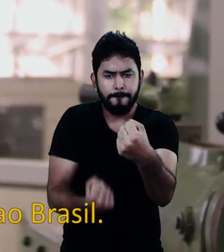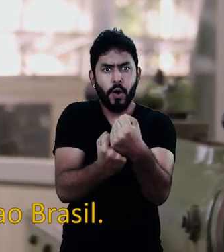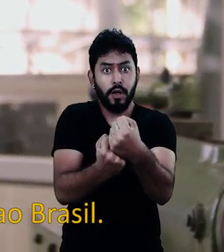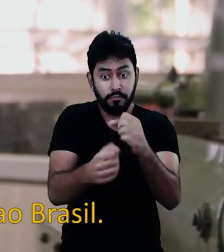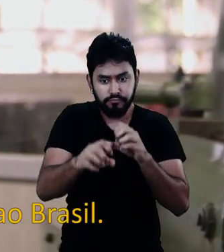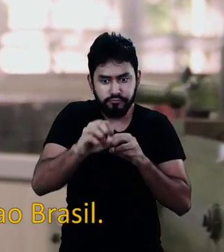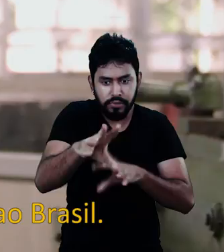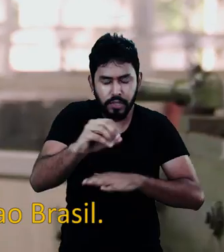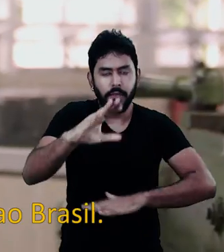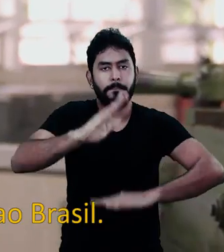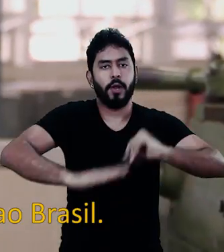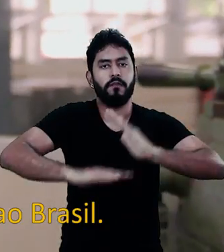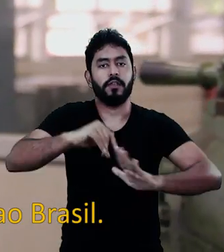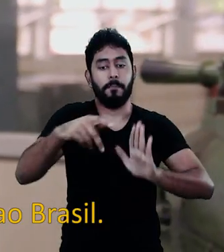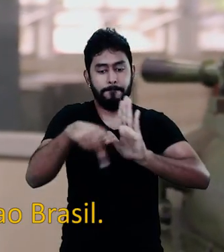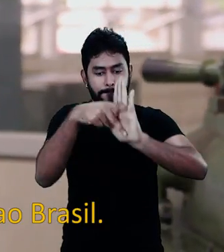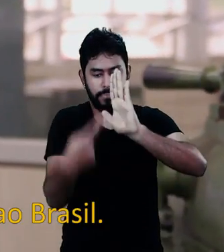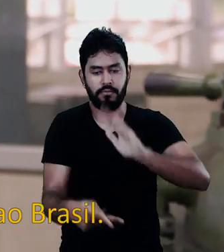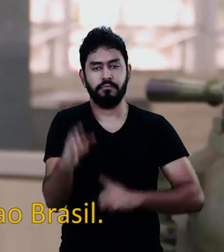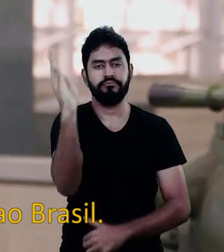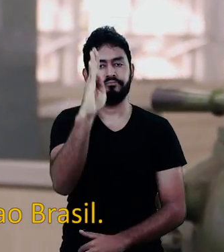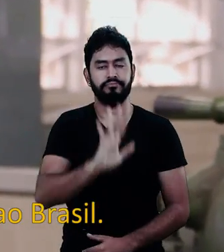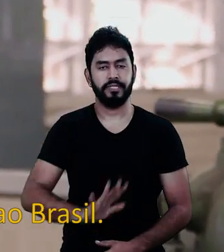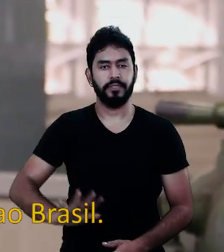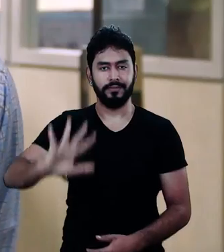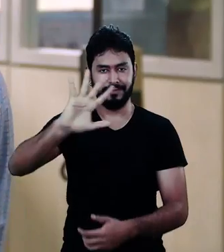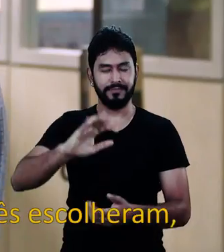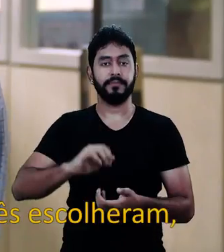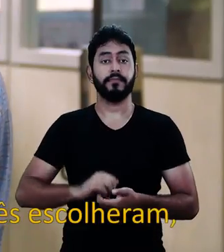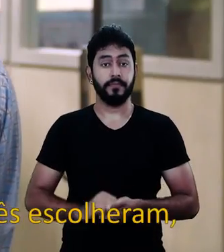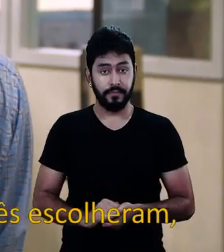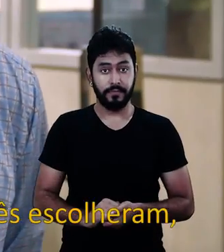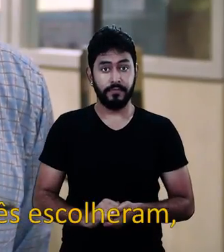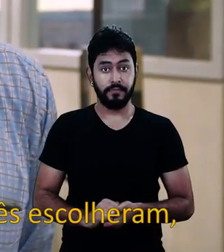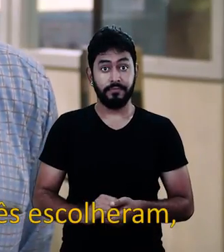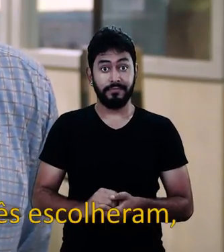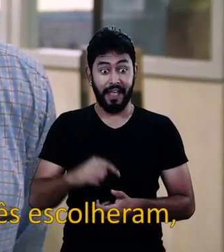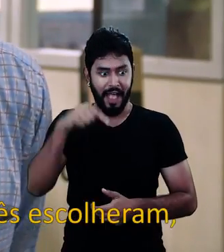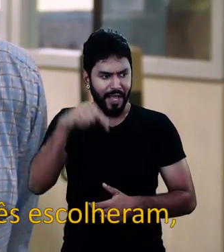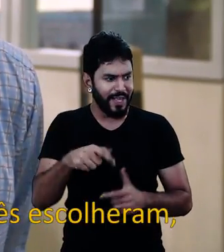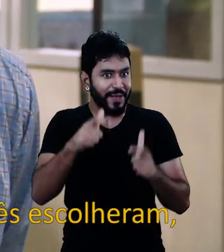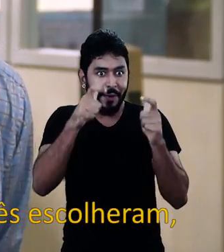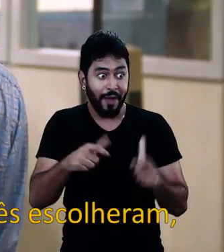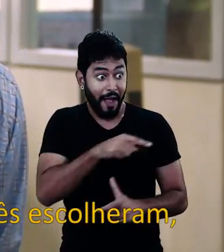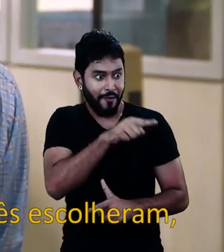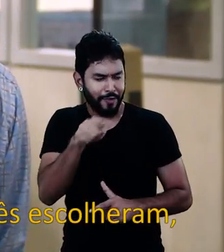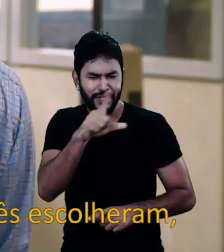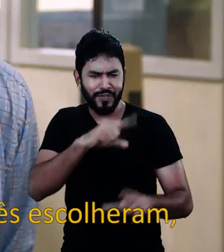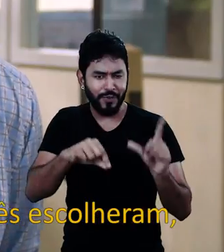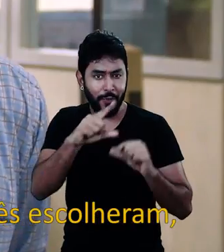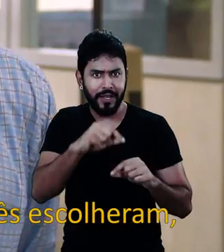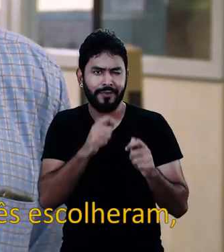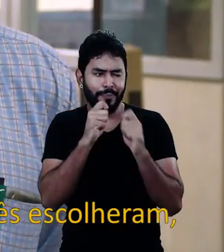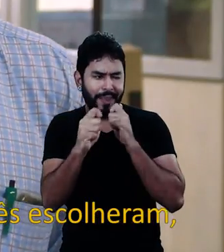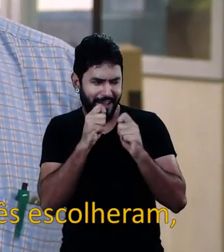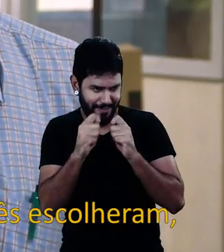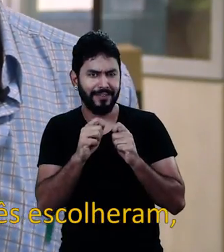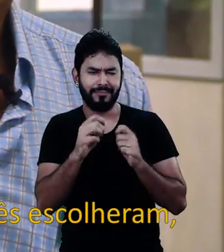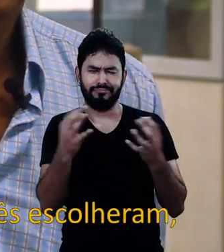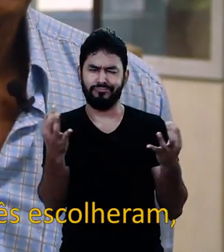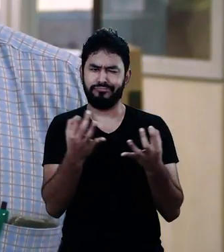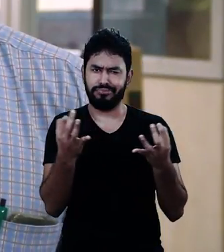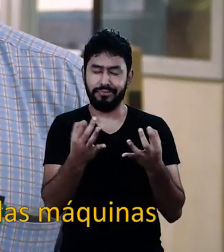serviços prestados ao ensino profissionalizante no Brasil. Neste prédio aqui, onde magnificamente